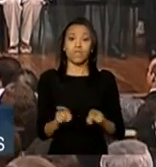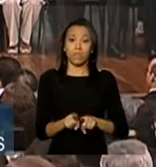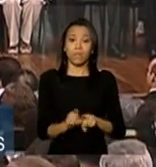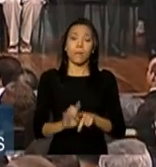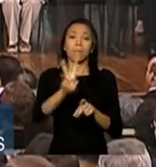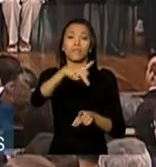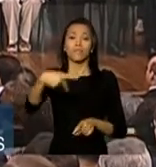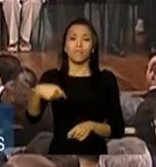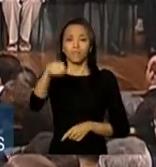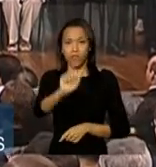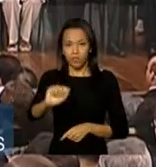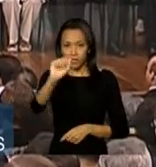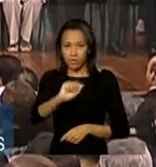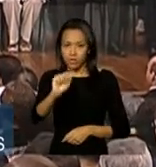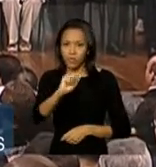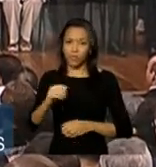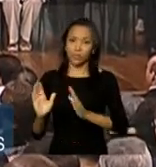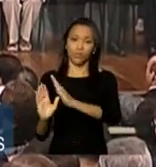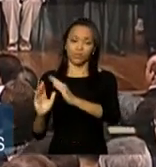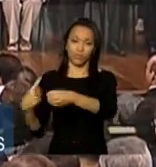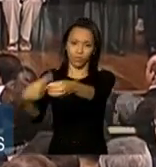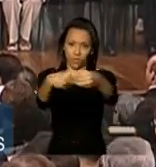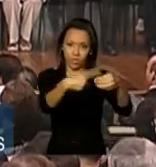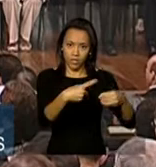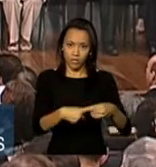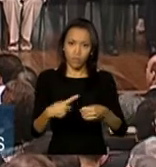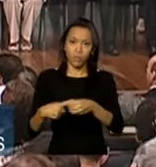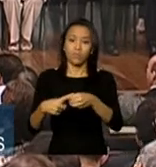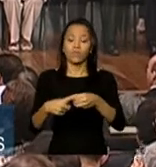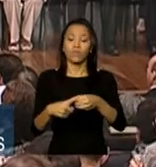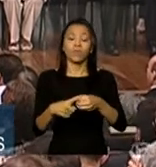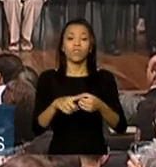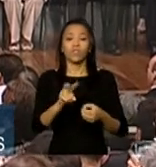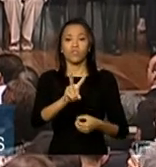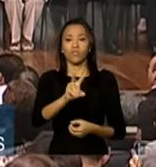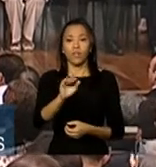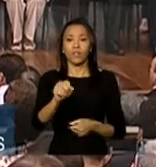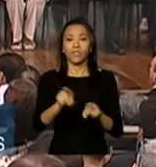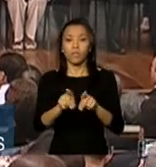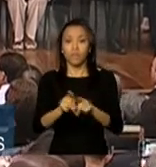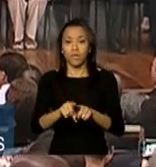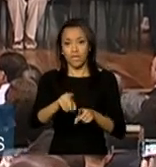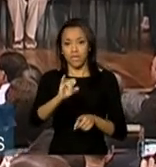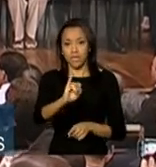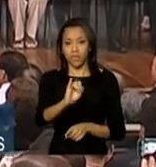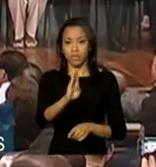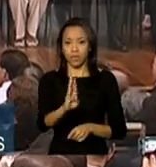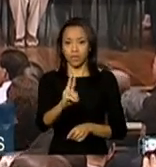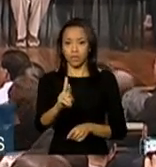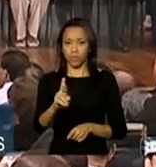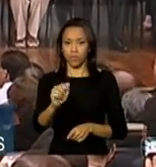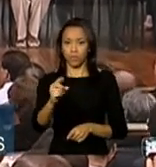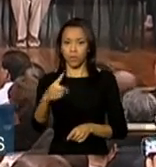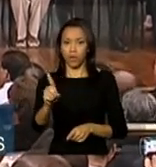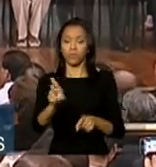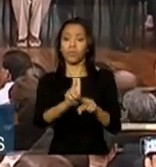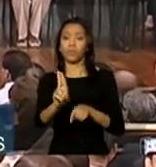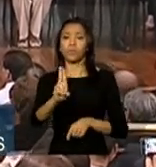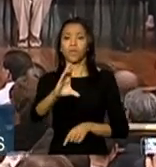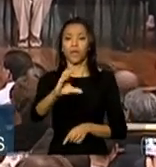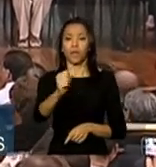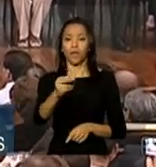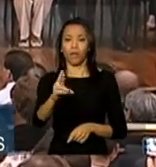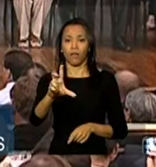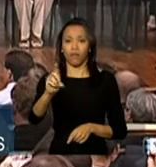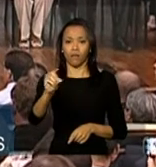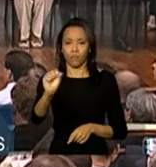Presidente da Associação dos Municípios do Alto Jacuí e prefeito de Ibirubá, Carlos Jandrei.